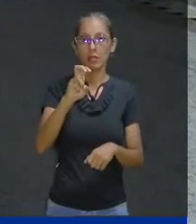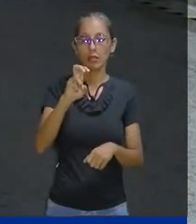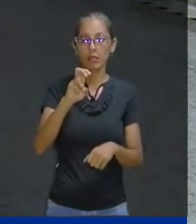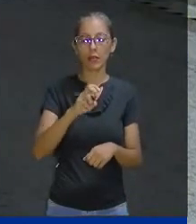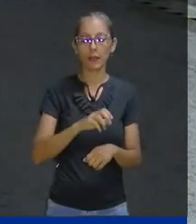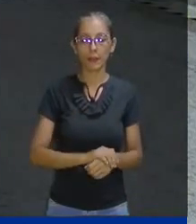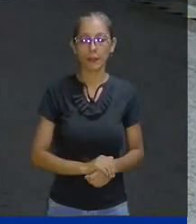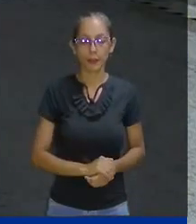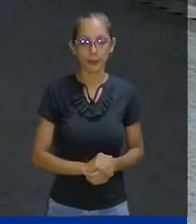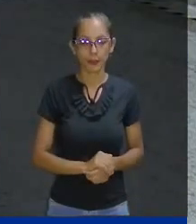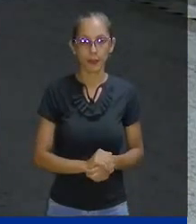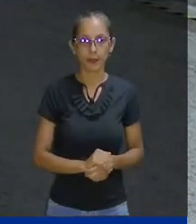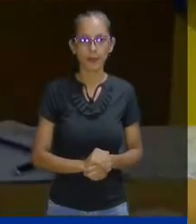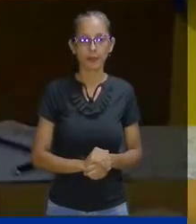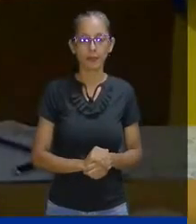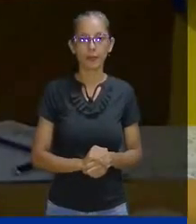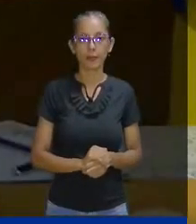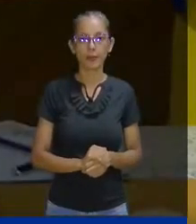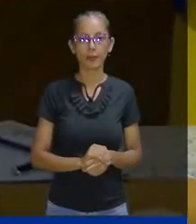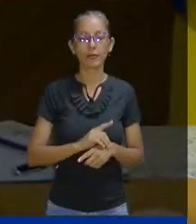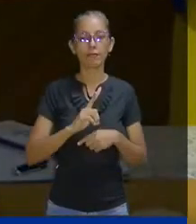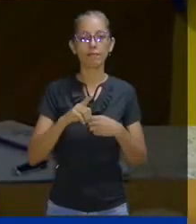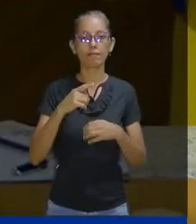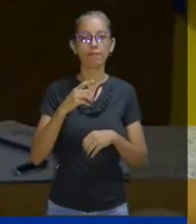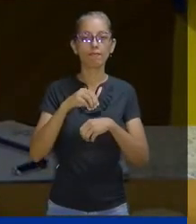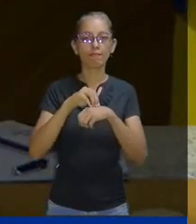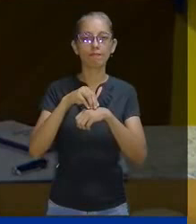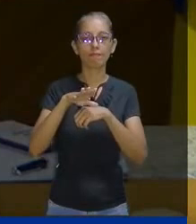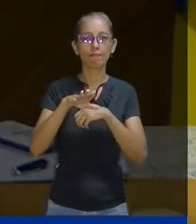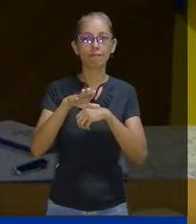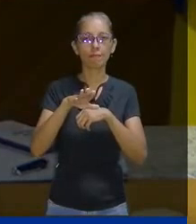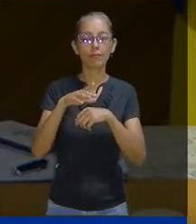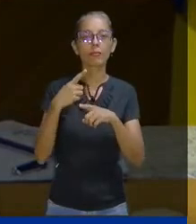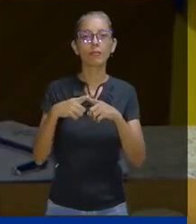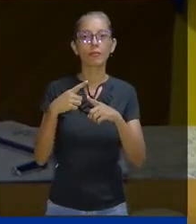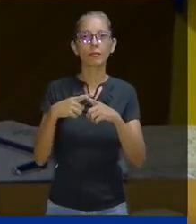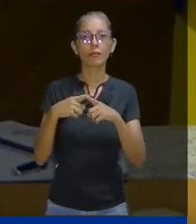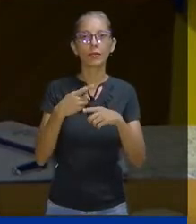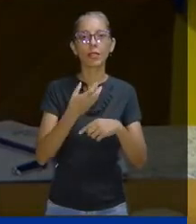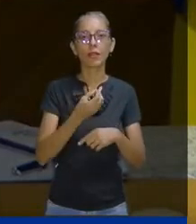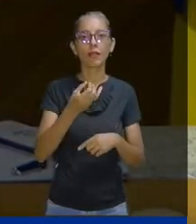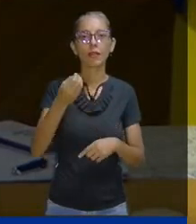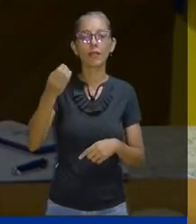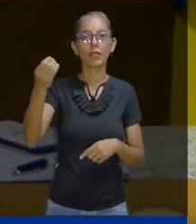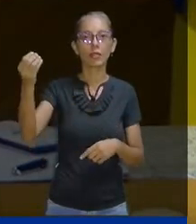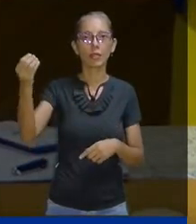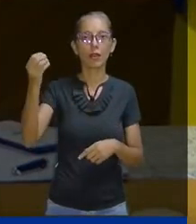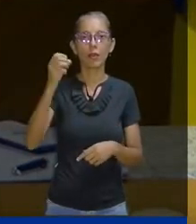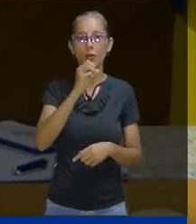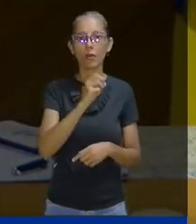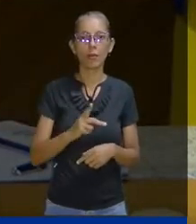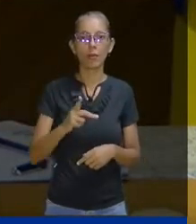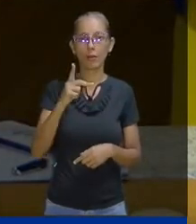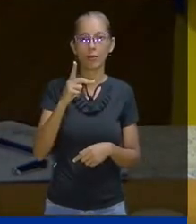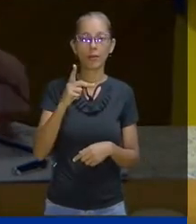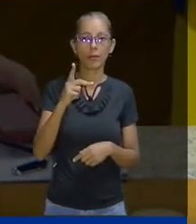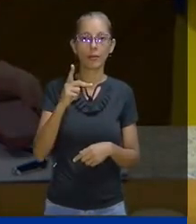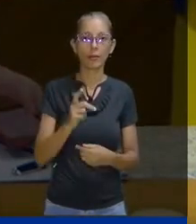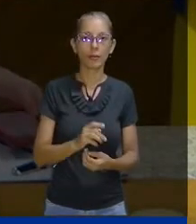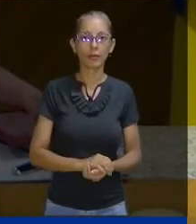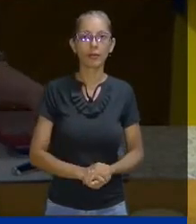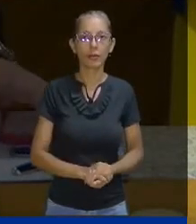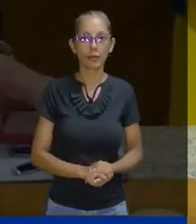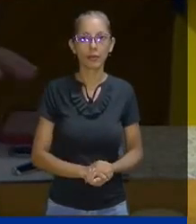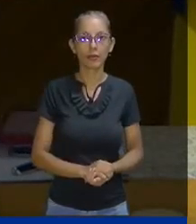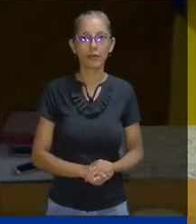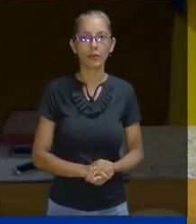aí eu informo aos nossos internautas que estaremos nos deslocando até a zona eleitoral do Oiapoque,